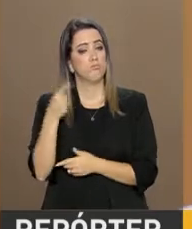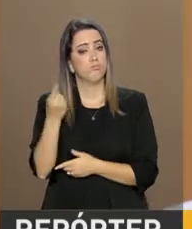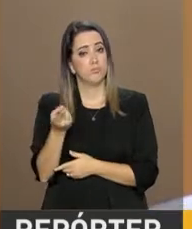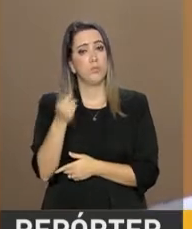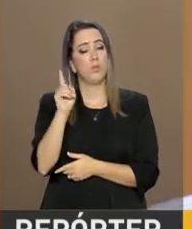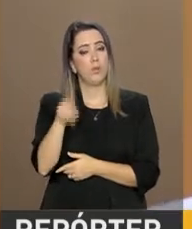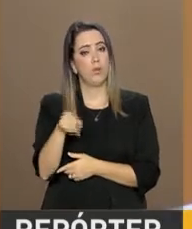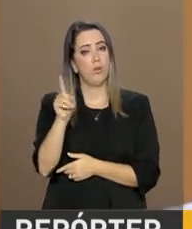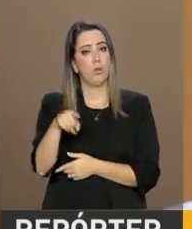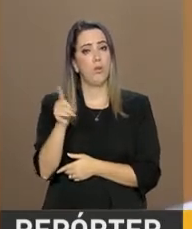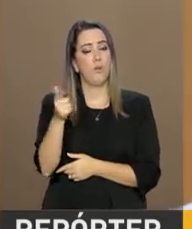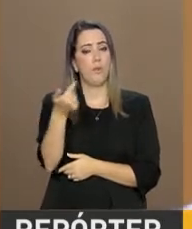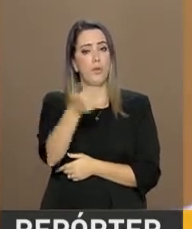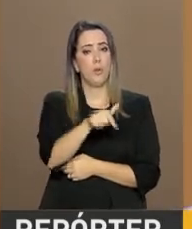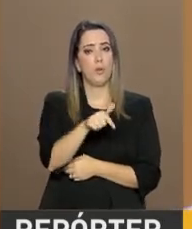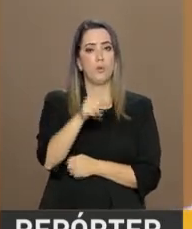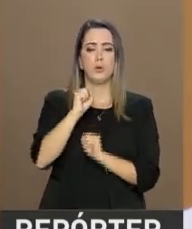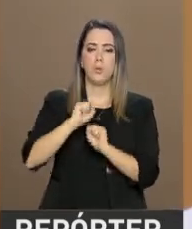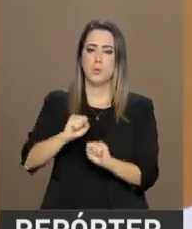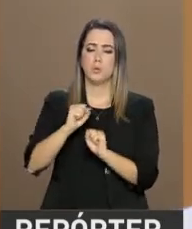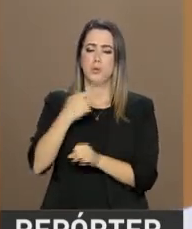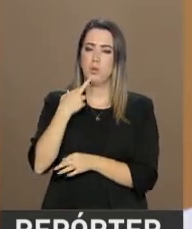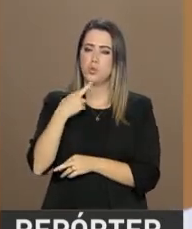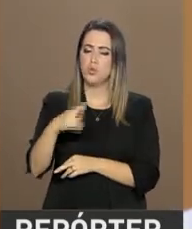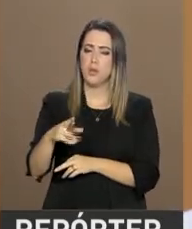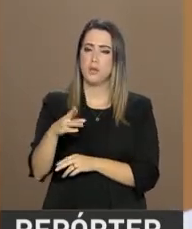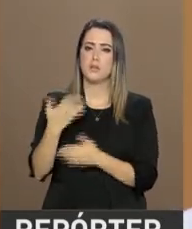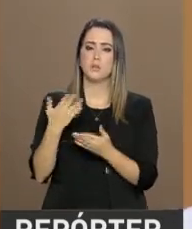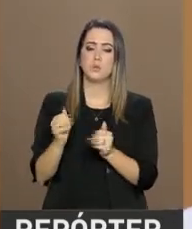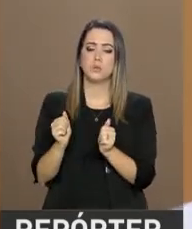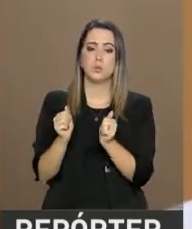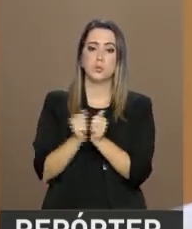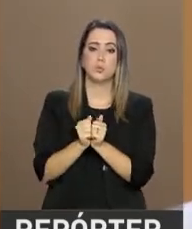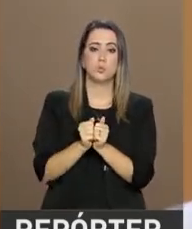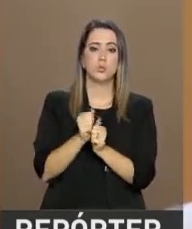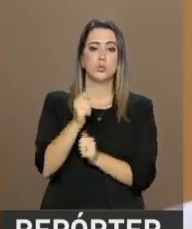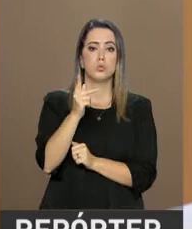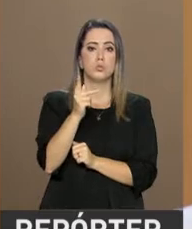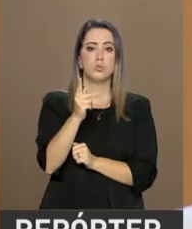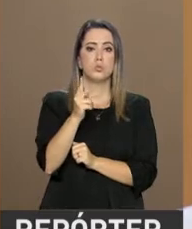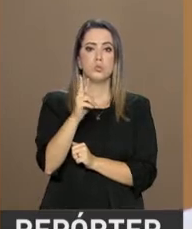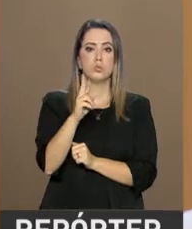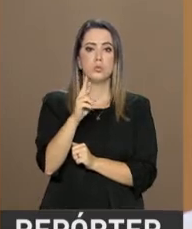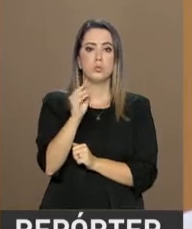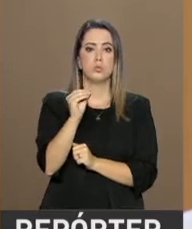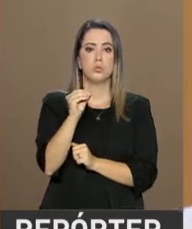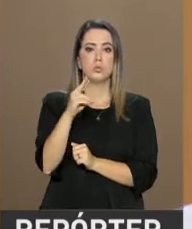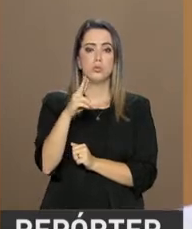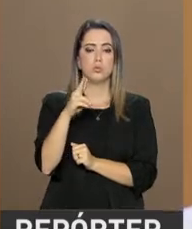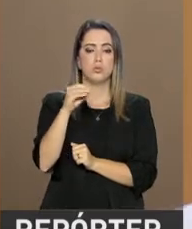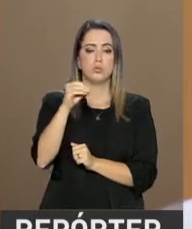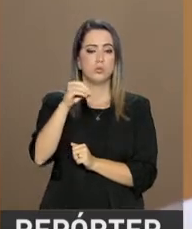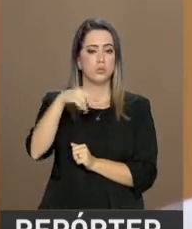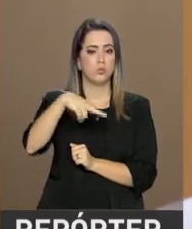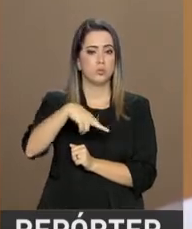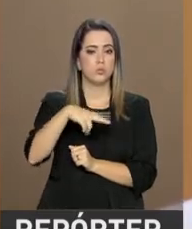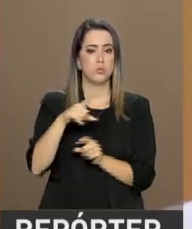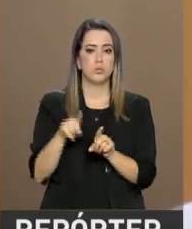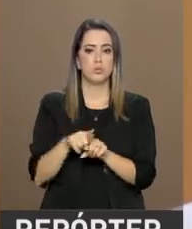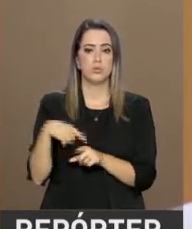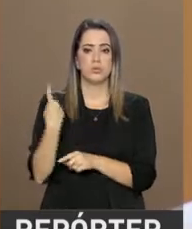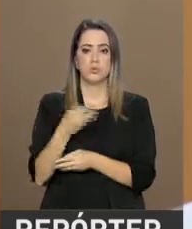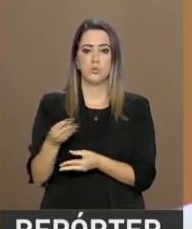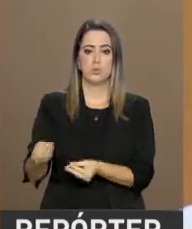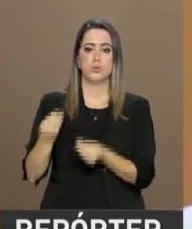é uma outra forma de solução paralela ao PROCON, né? Os PROCONs são nossos parceiros, são quem